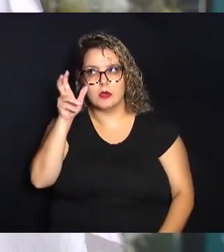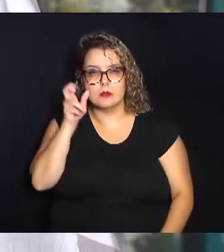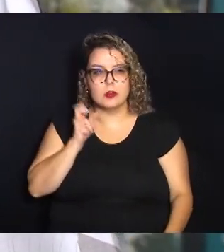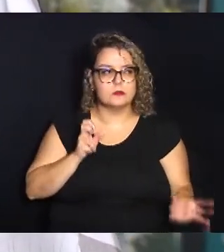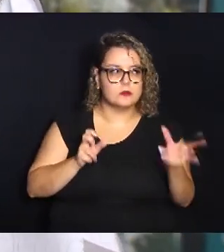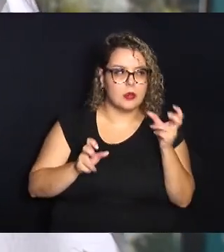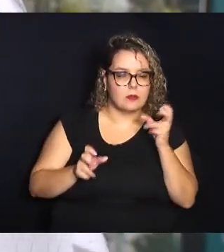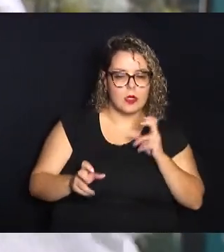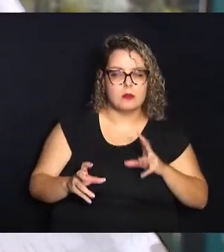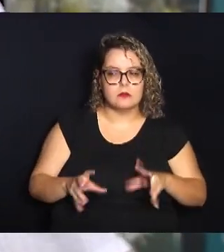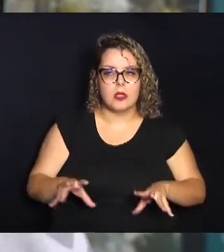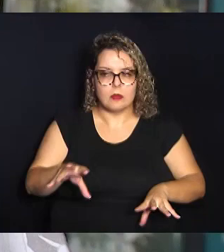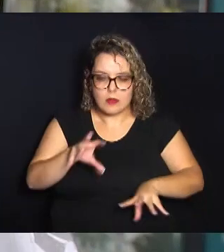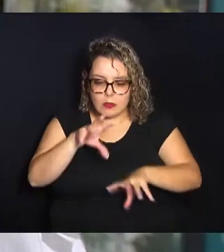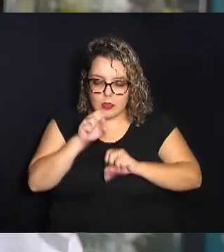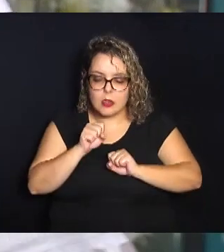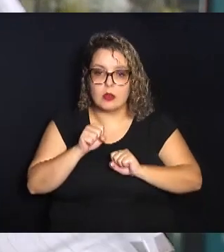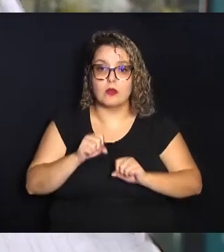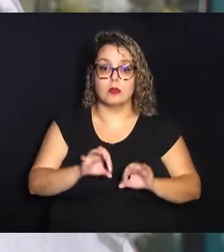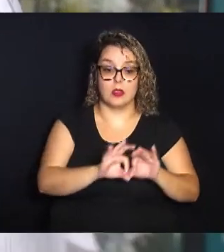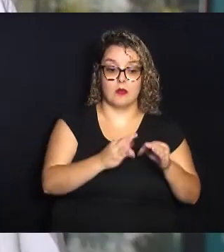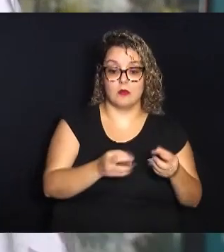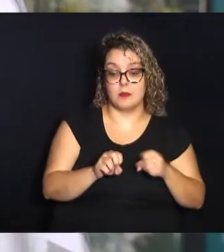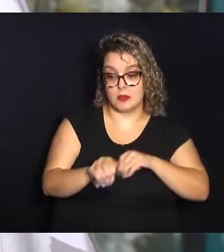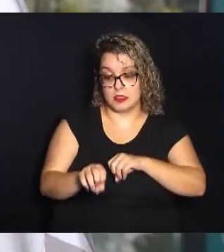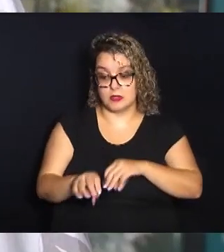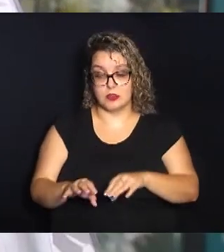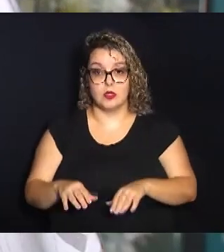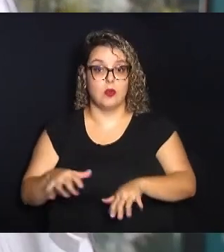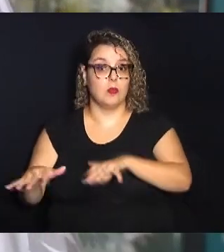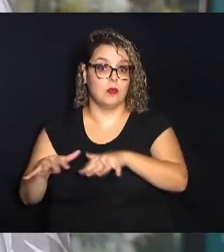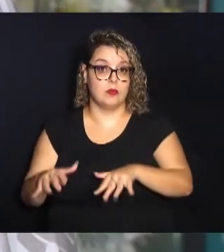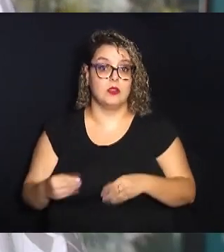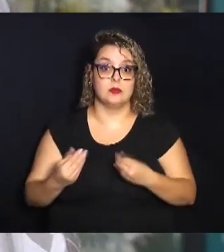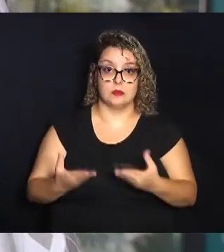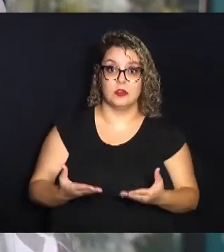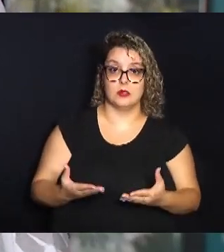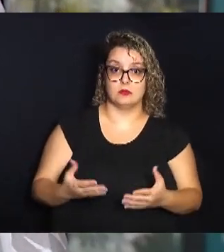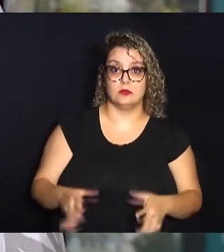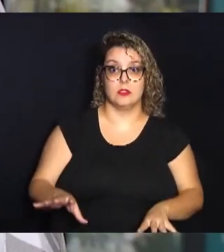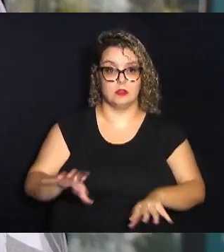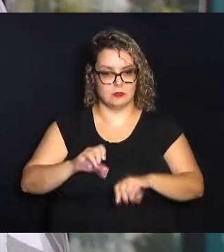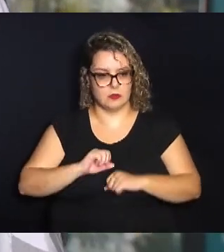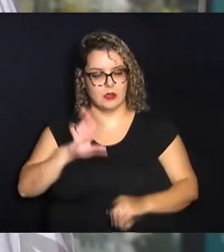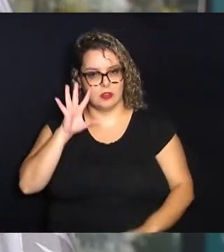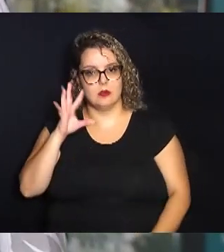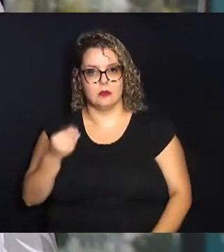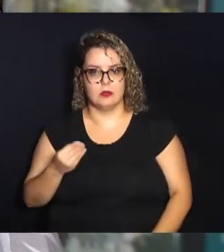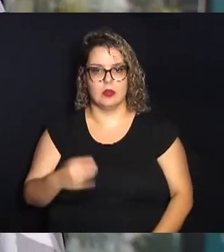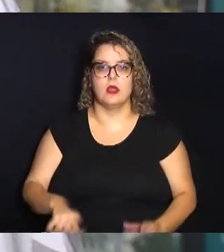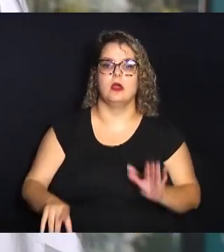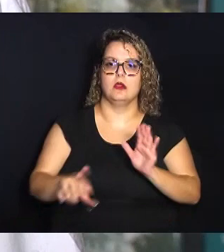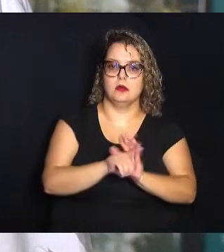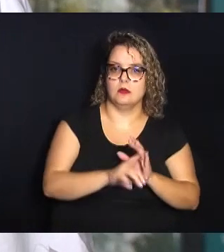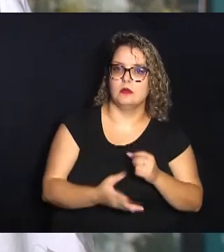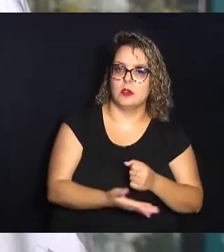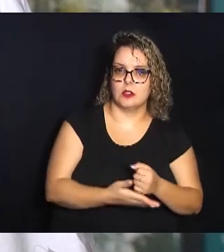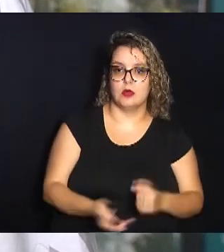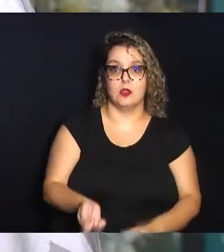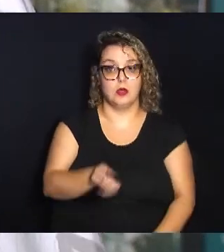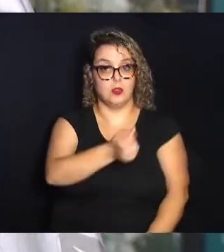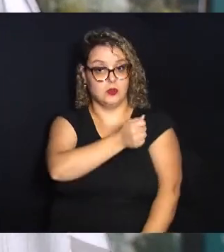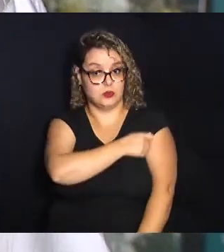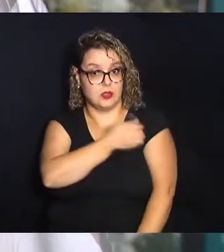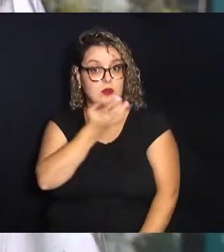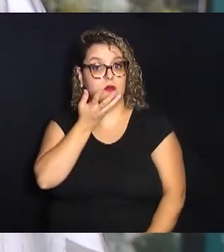assimilando que tem da escola o que a família trouxe o com movimento trouxe e e tomando para si eu falo que a partir da lei